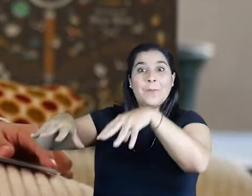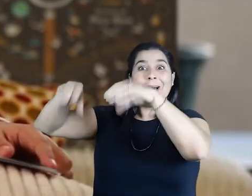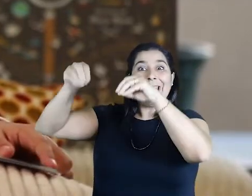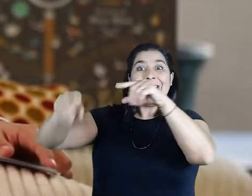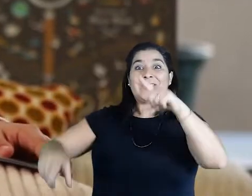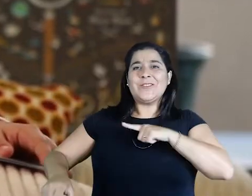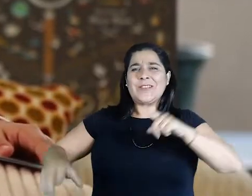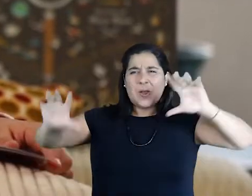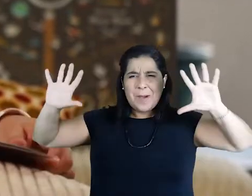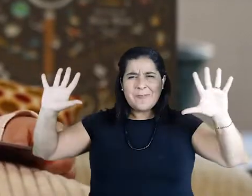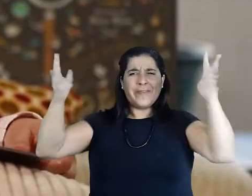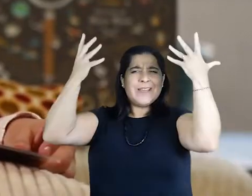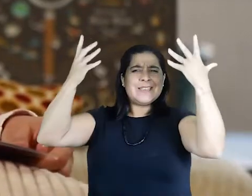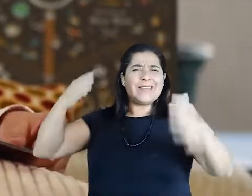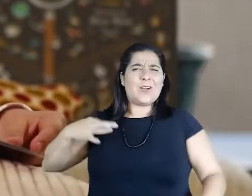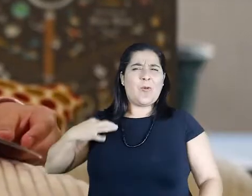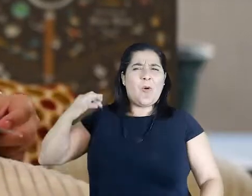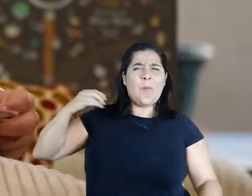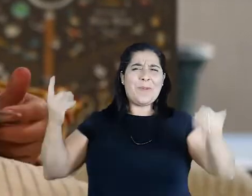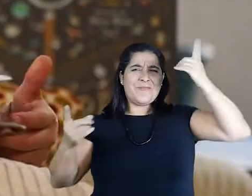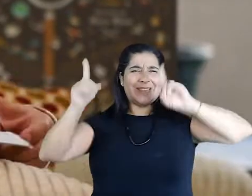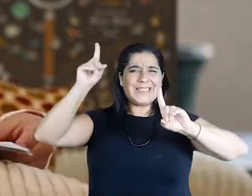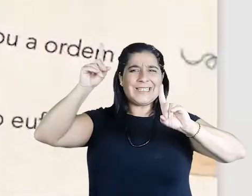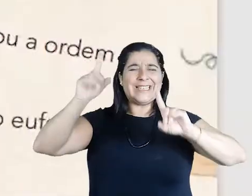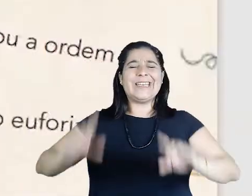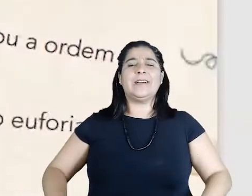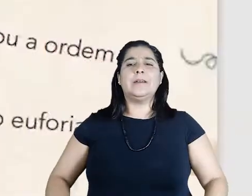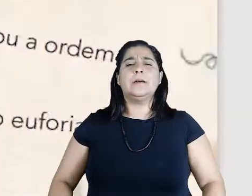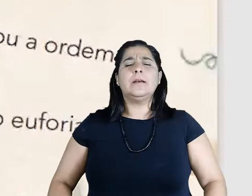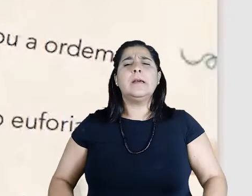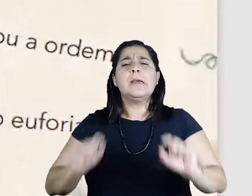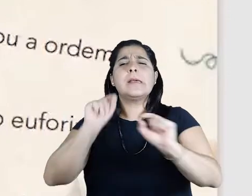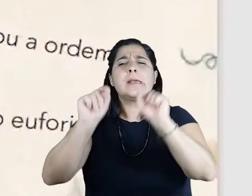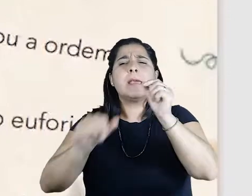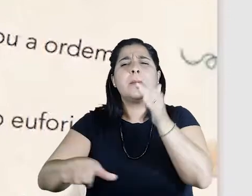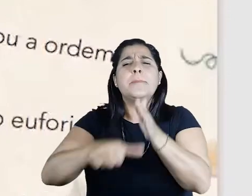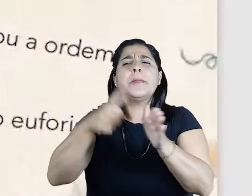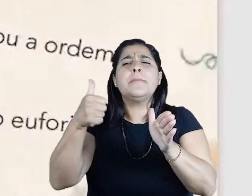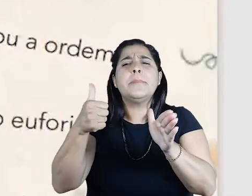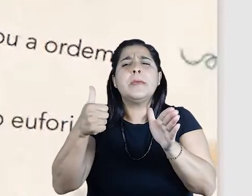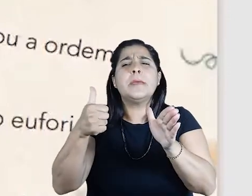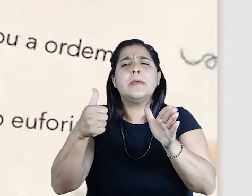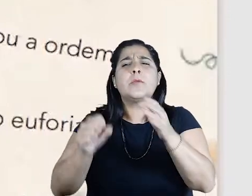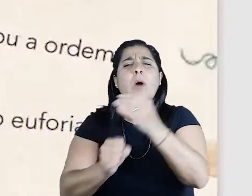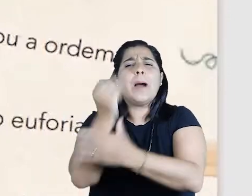palácio para a festa fantasia. Quem é que aparece primeiro?